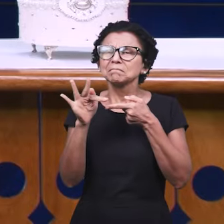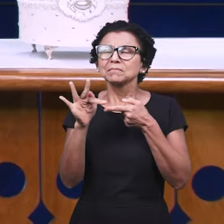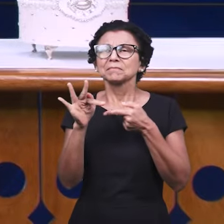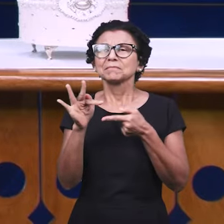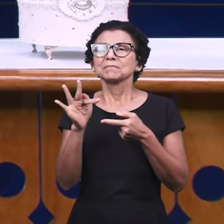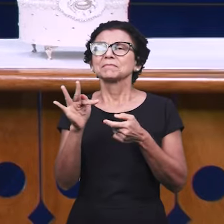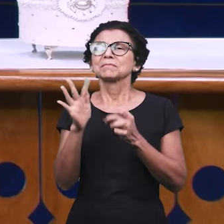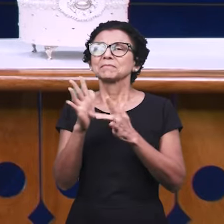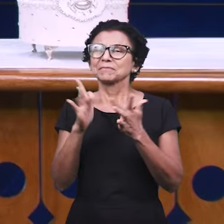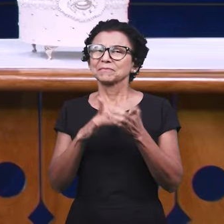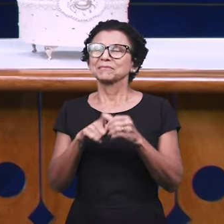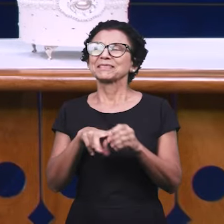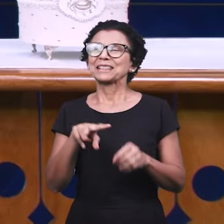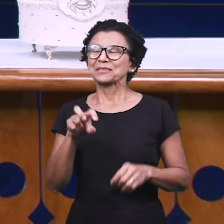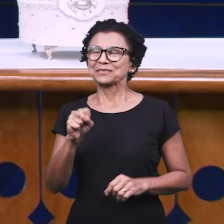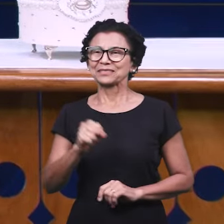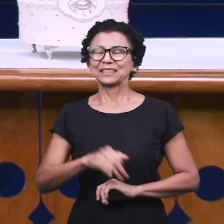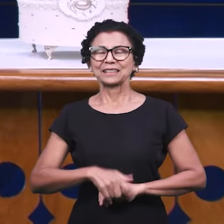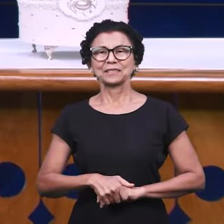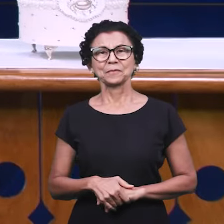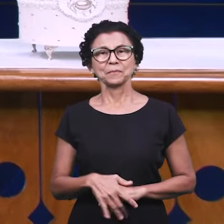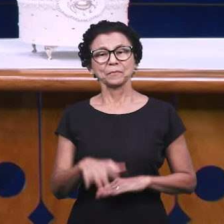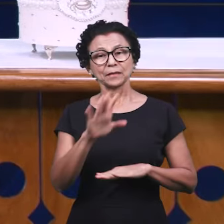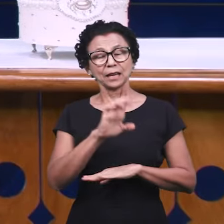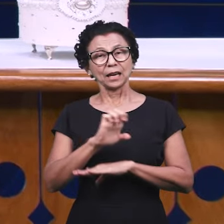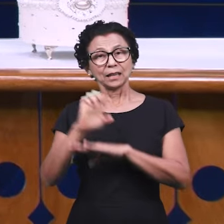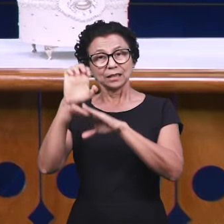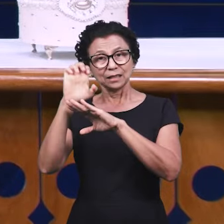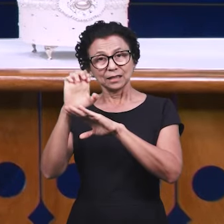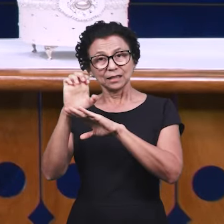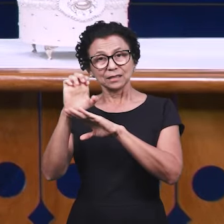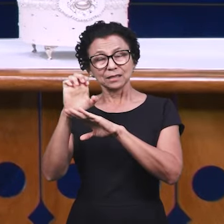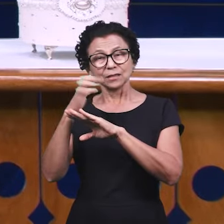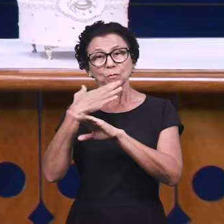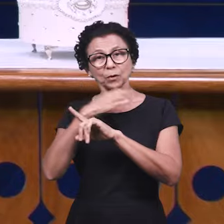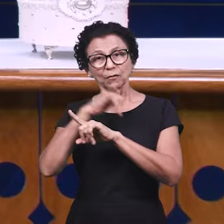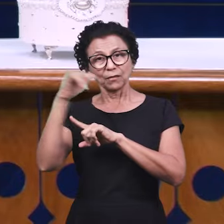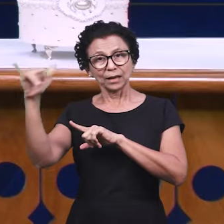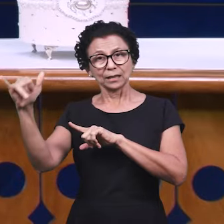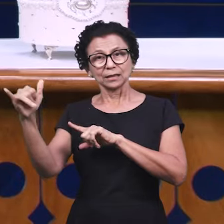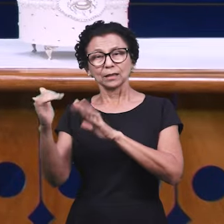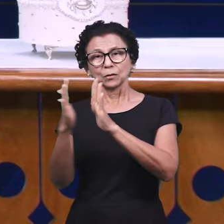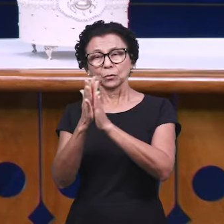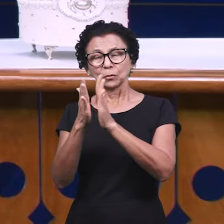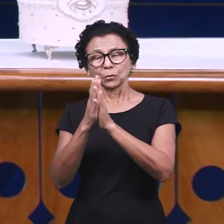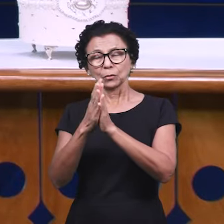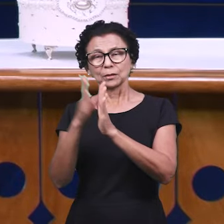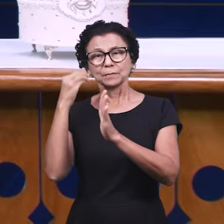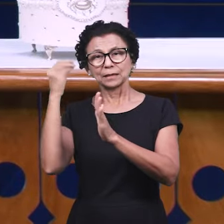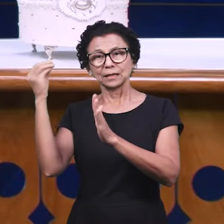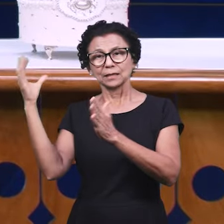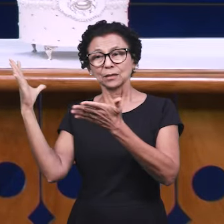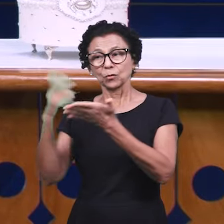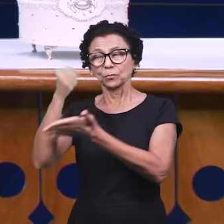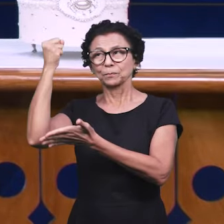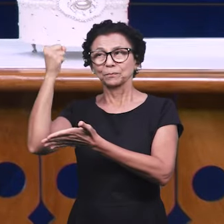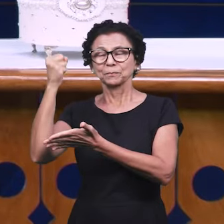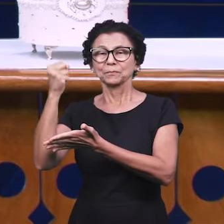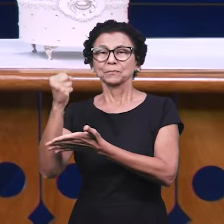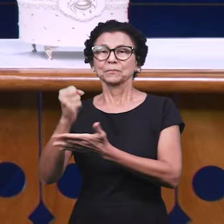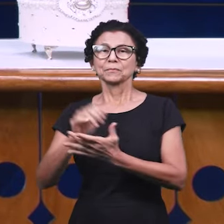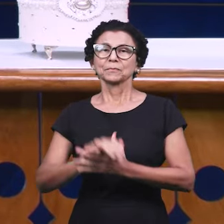voltará. Elias teve a experiência dele de oração e alcançou o arrebatamento. A mesma experiência a igreja